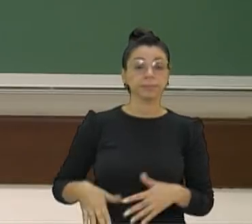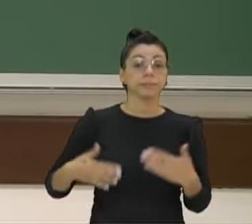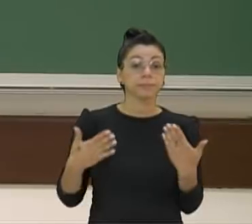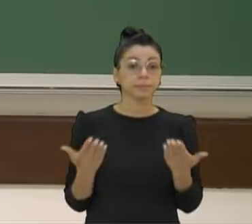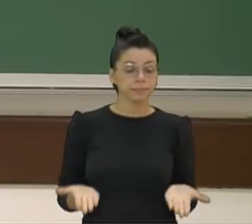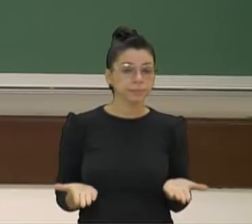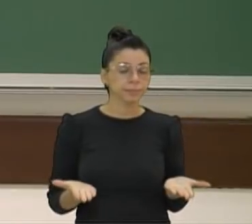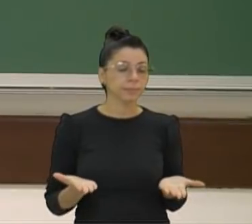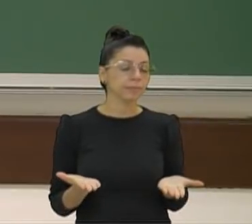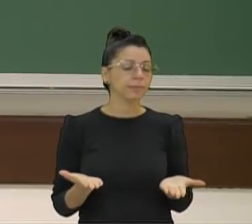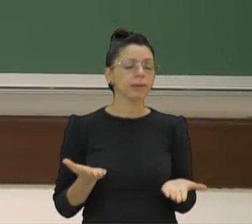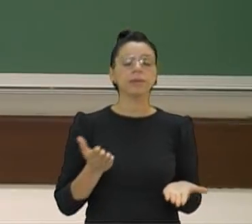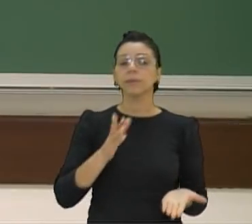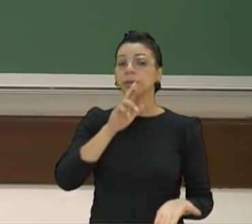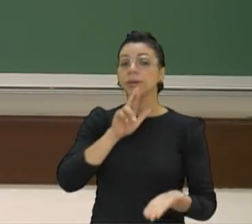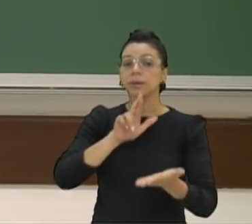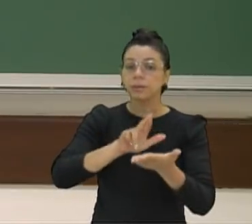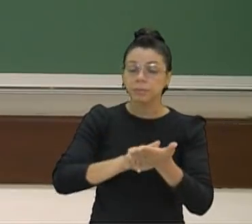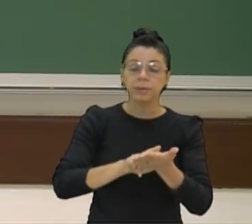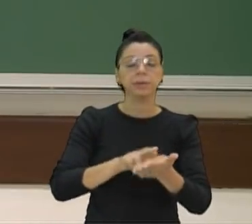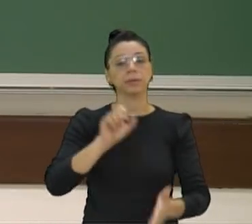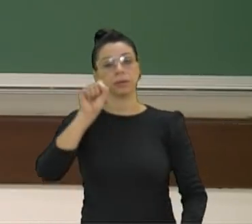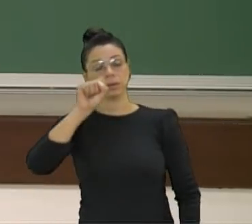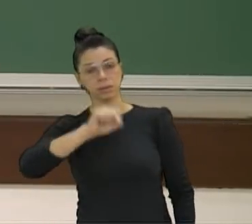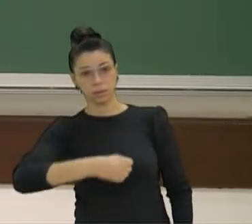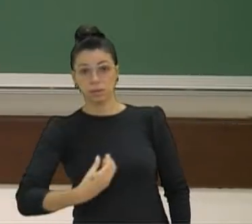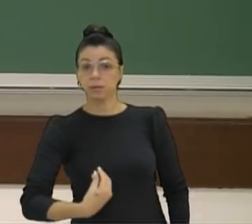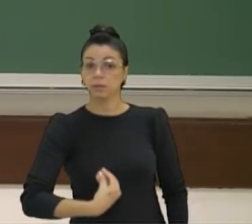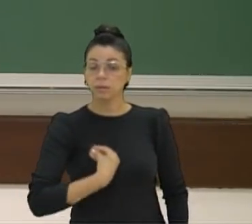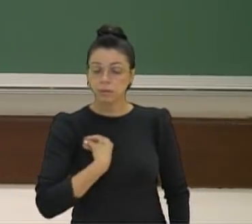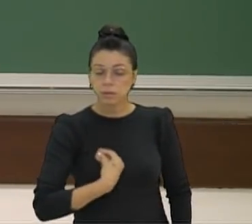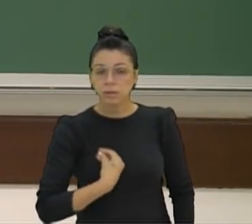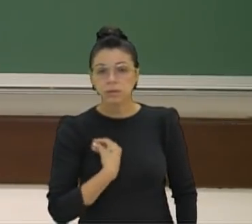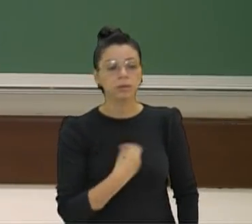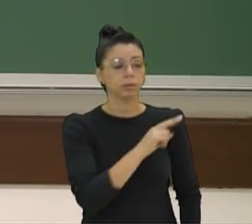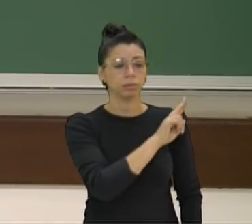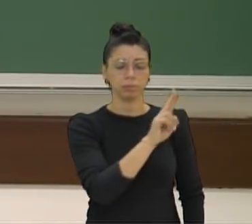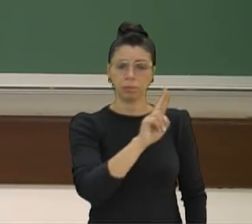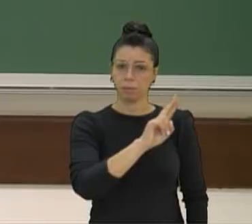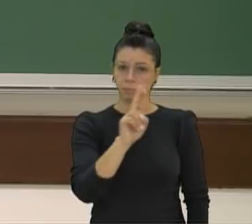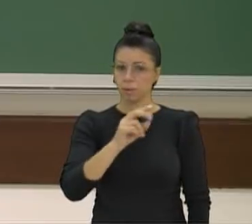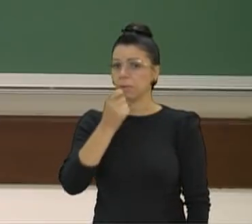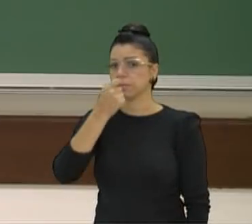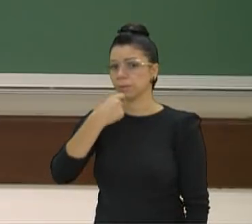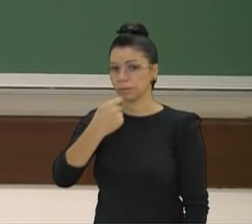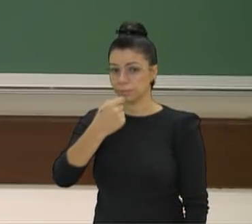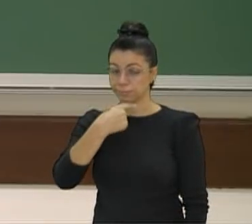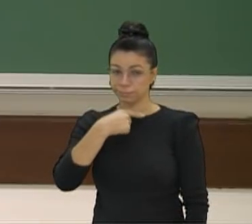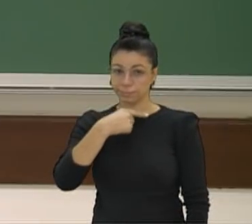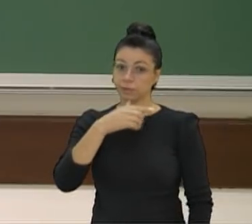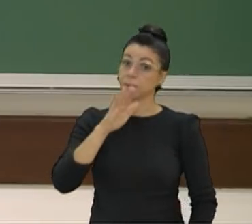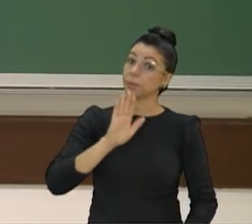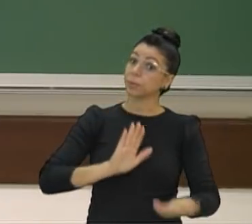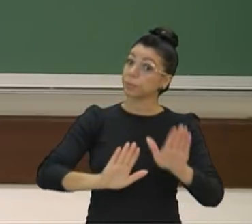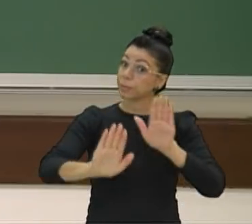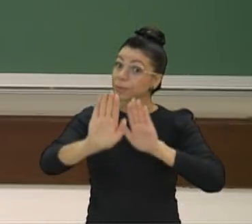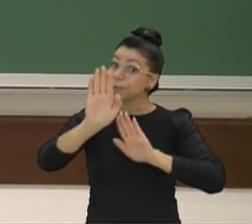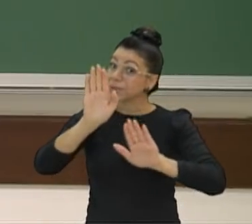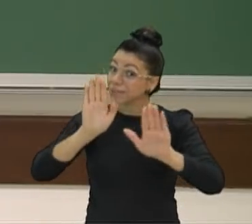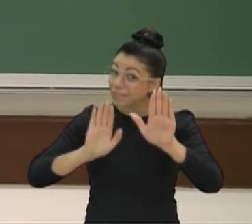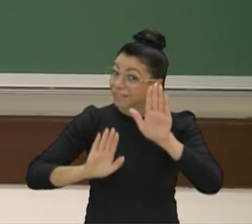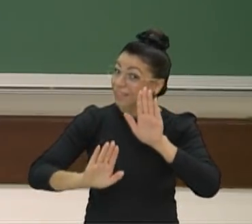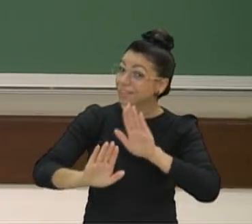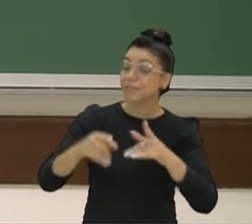Então, se você respondeu que sim, que existe, até citou o nome de alguma medicação, cuidado,